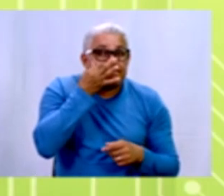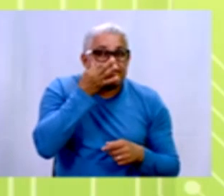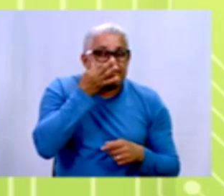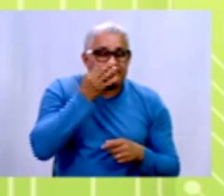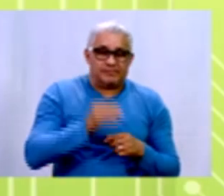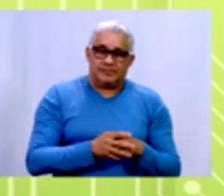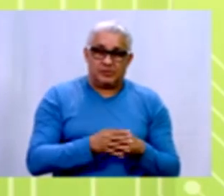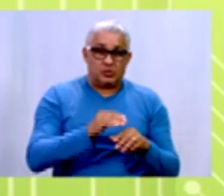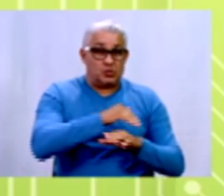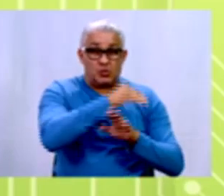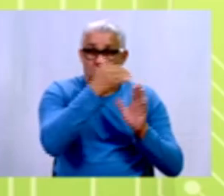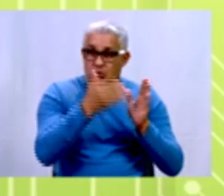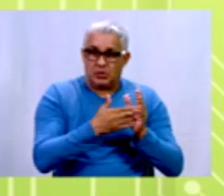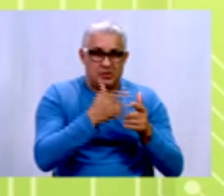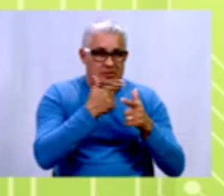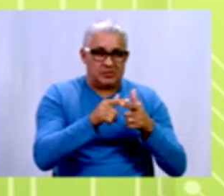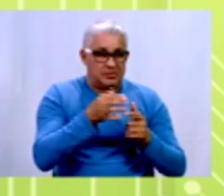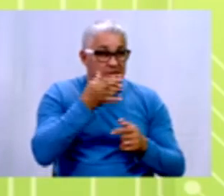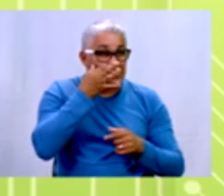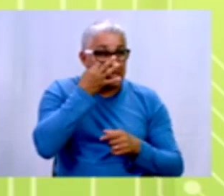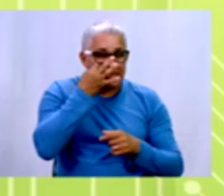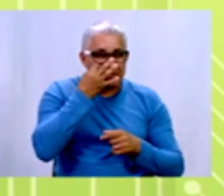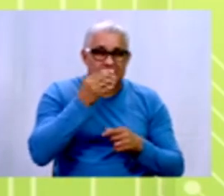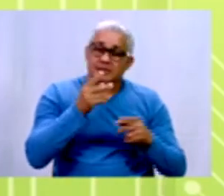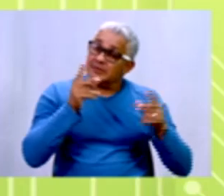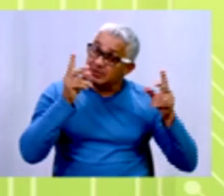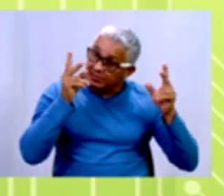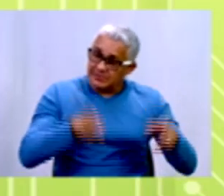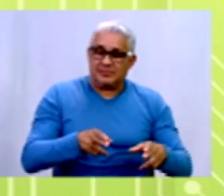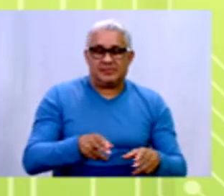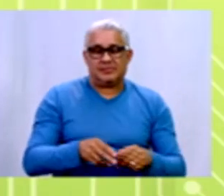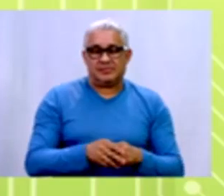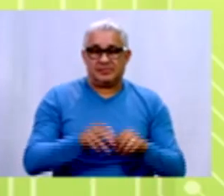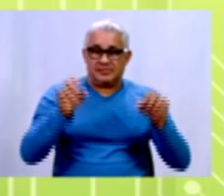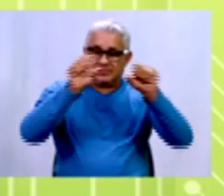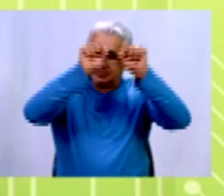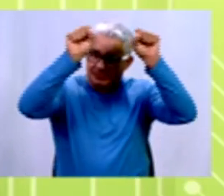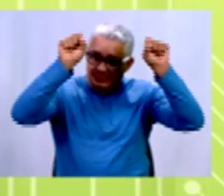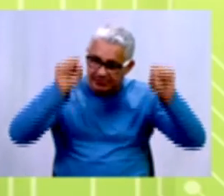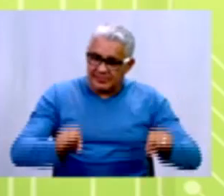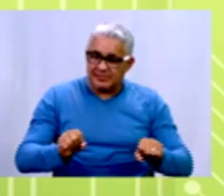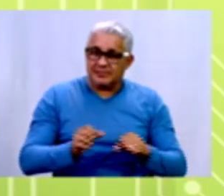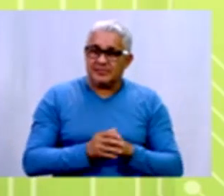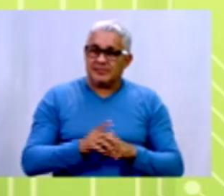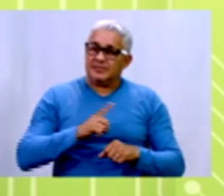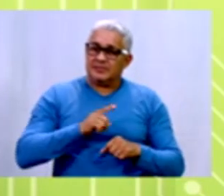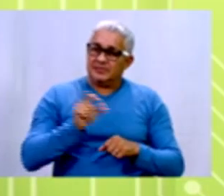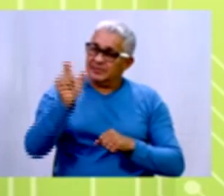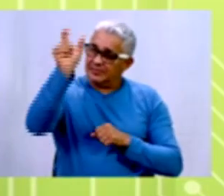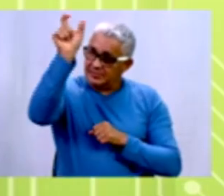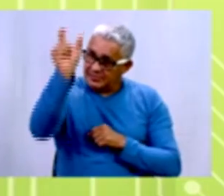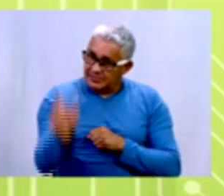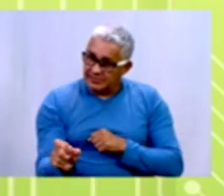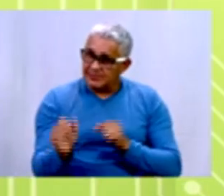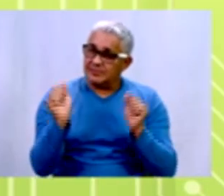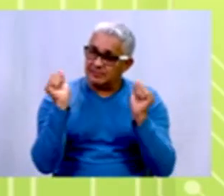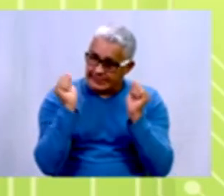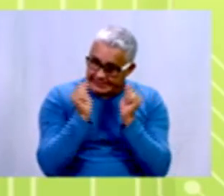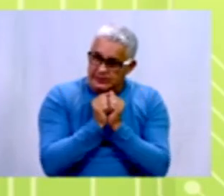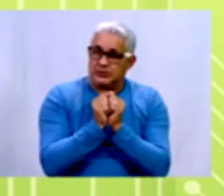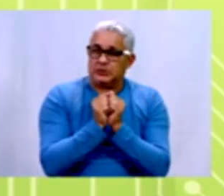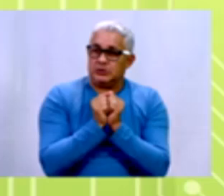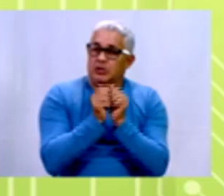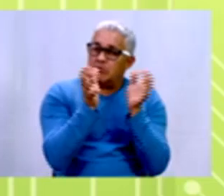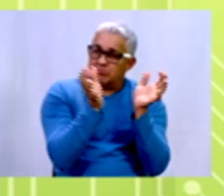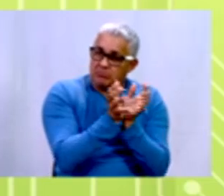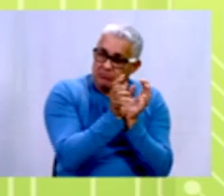todo que aconteceu. Então, isso funciona exatamente assim com o sistema. A partir do momento que eu tenho um cliente junto com a